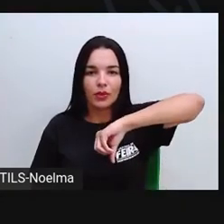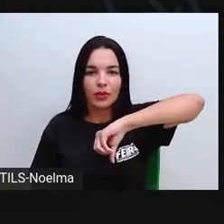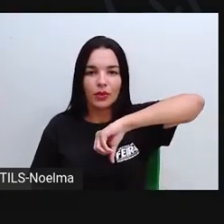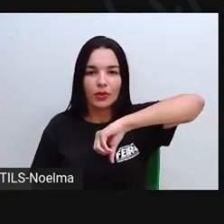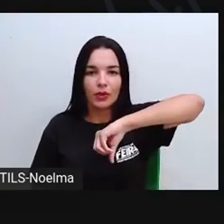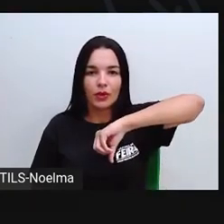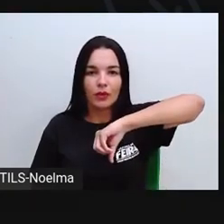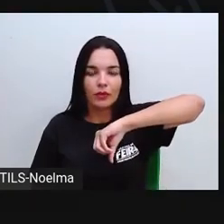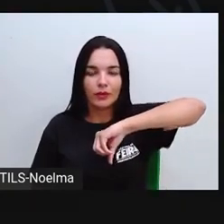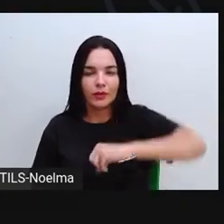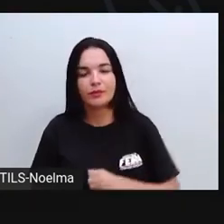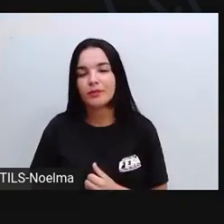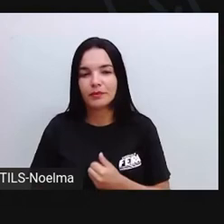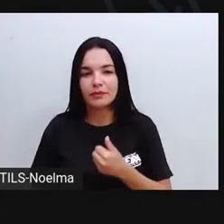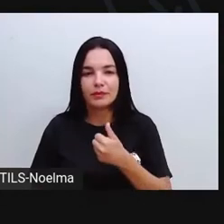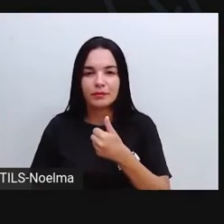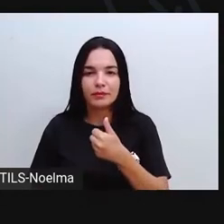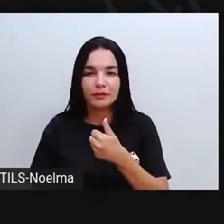19